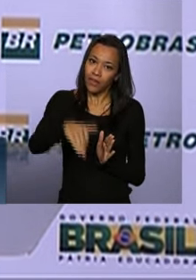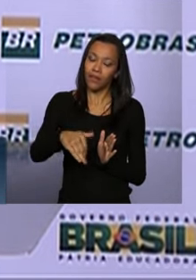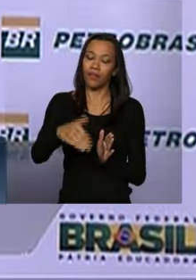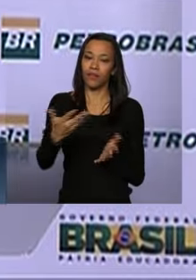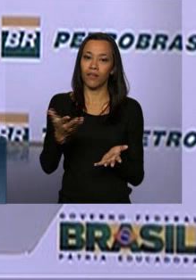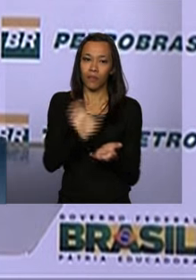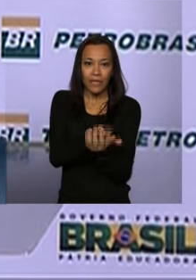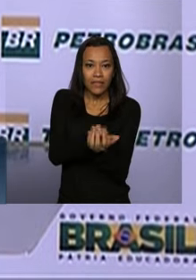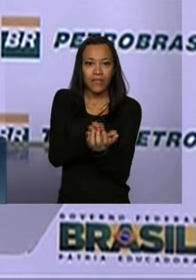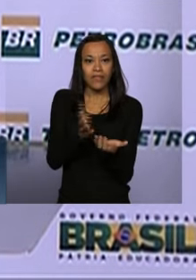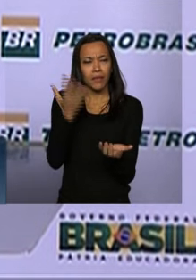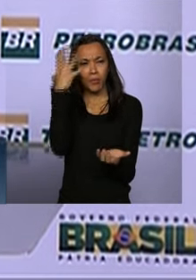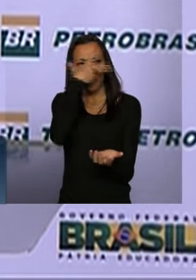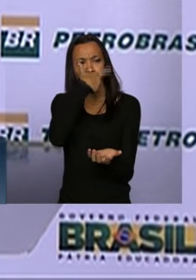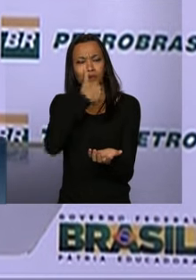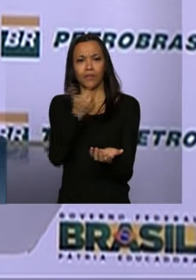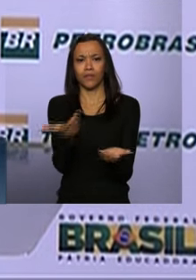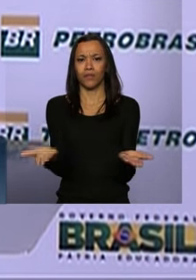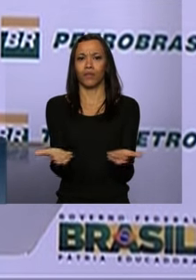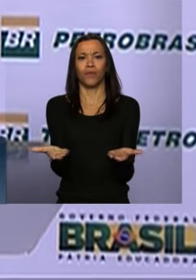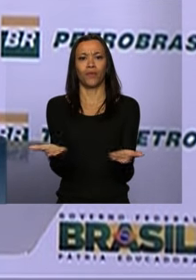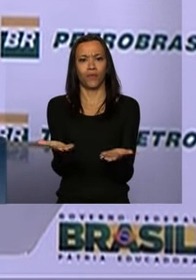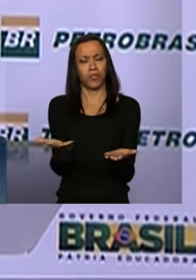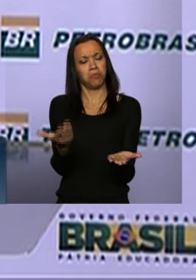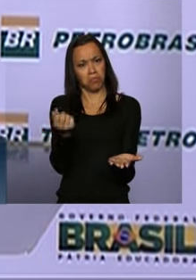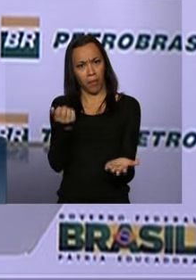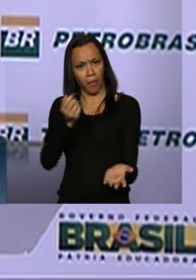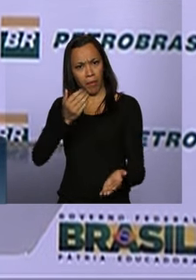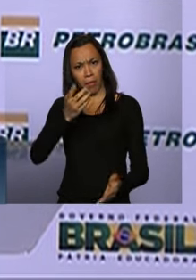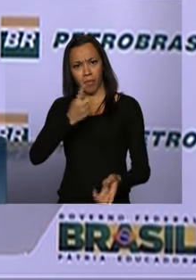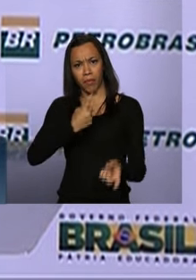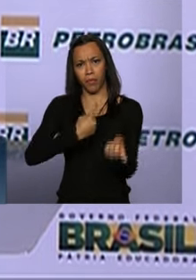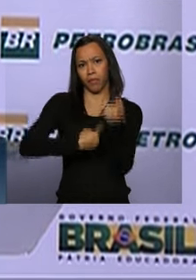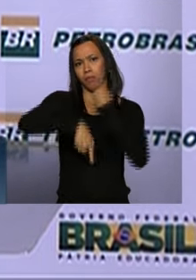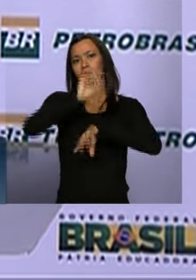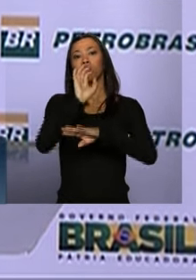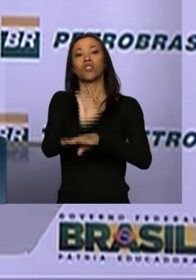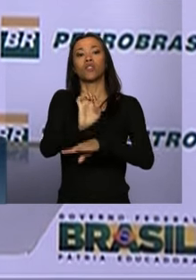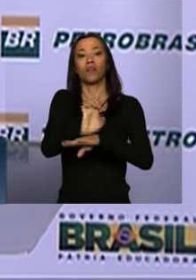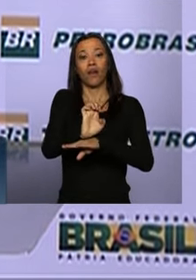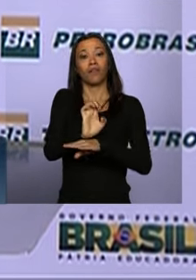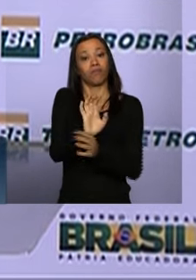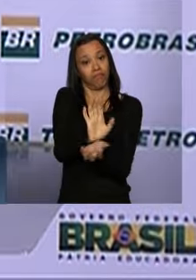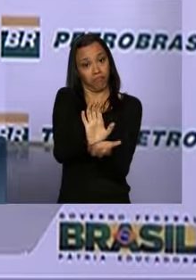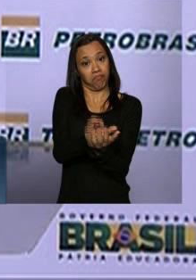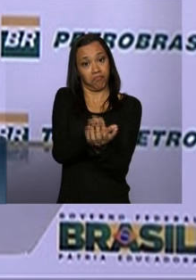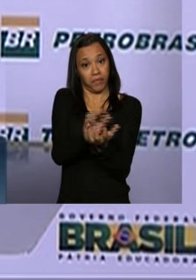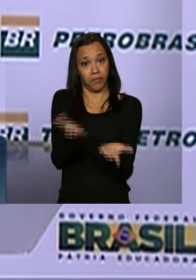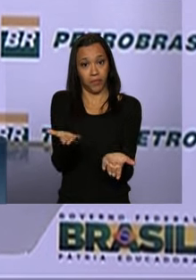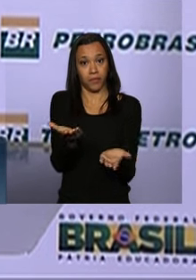bonito, que é tão importante para o desenvolvimento do Estado de Pernambuco,